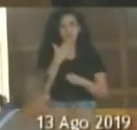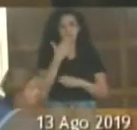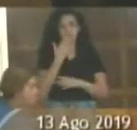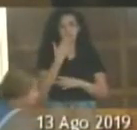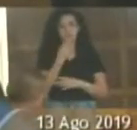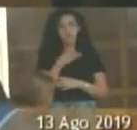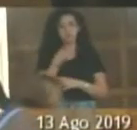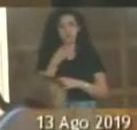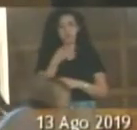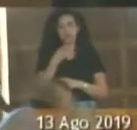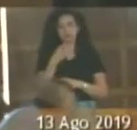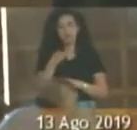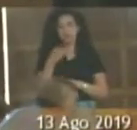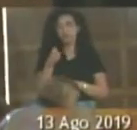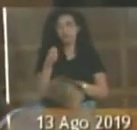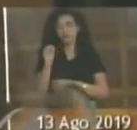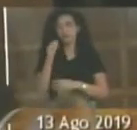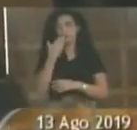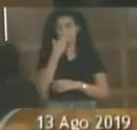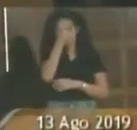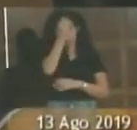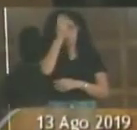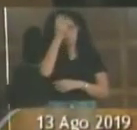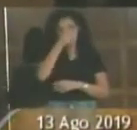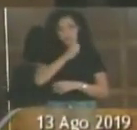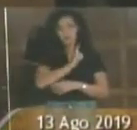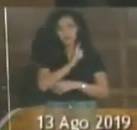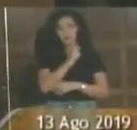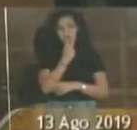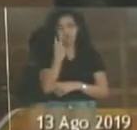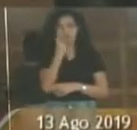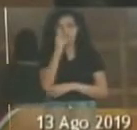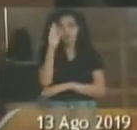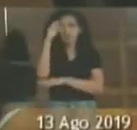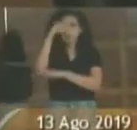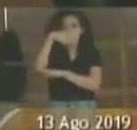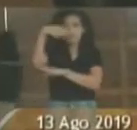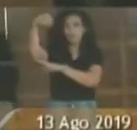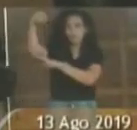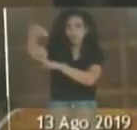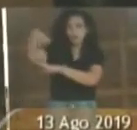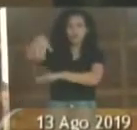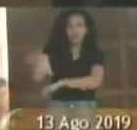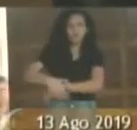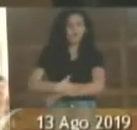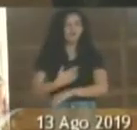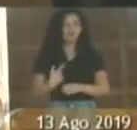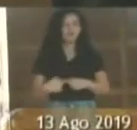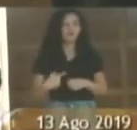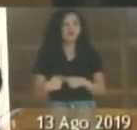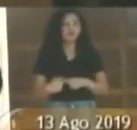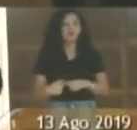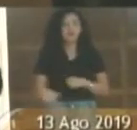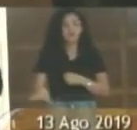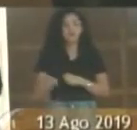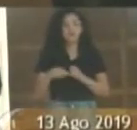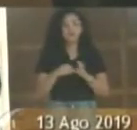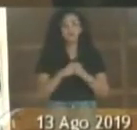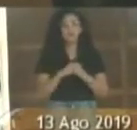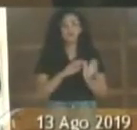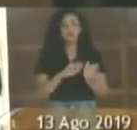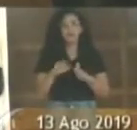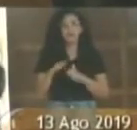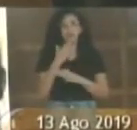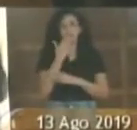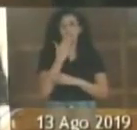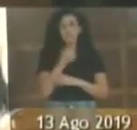Indicação 3360, indicando ao prefeito a colocação de dois braços de luminária na rua Carlos Alberto Carneiro, número 193, bairro Camorim.